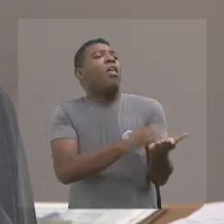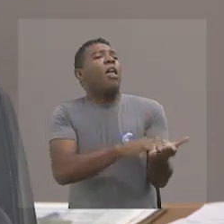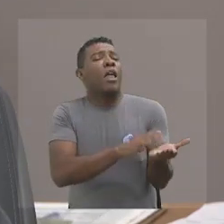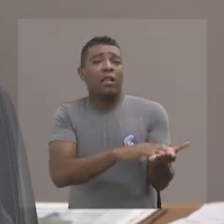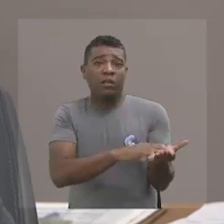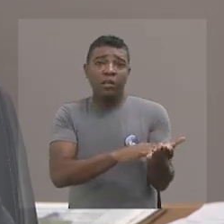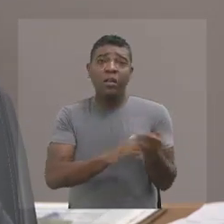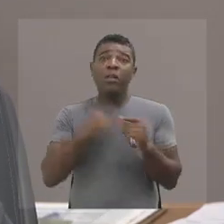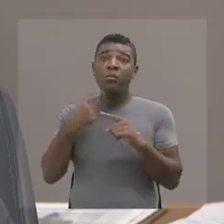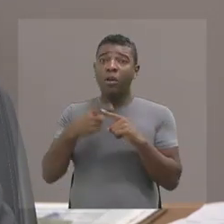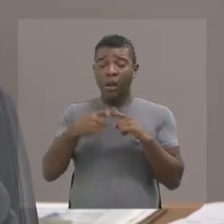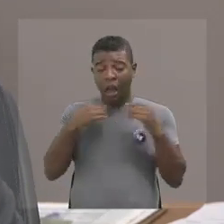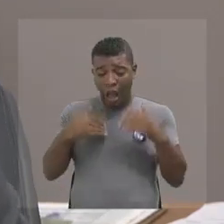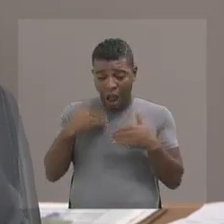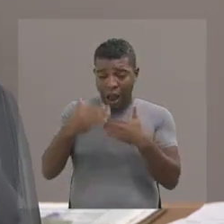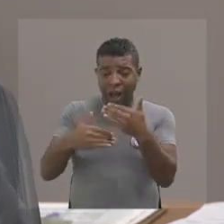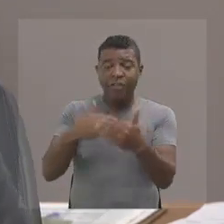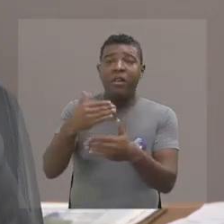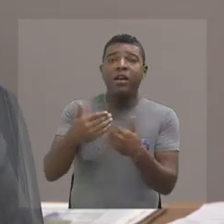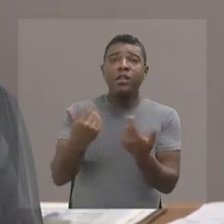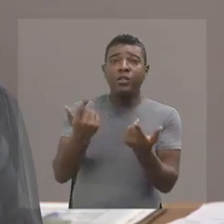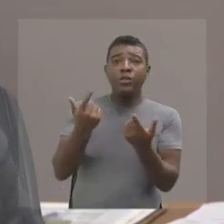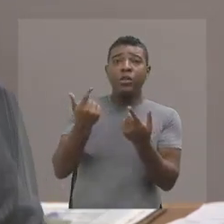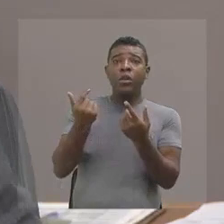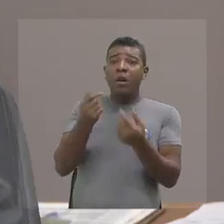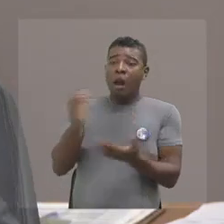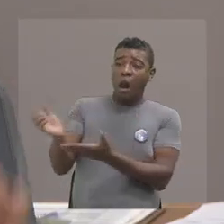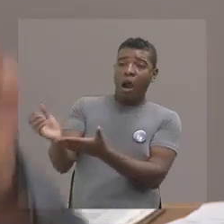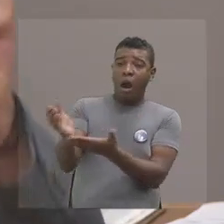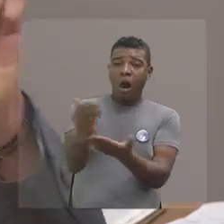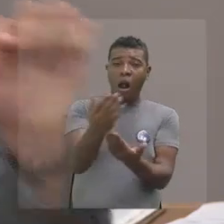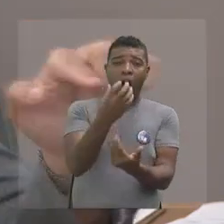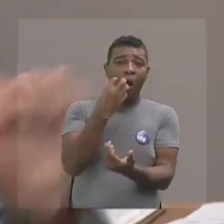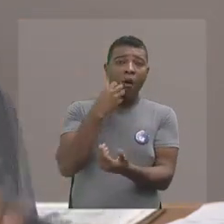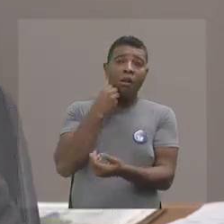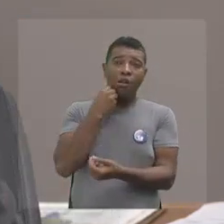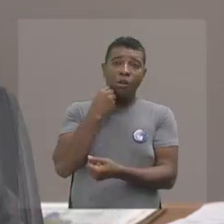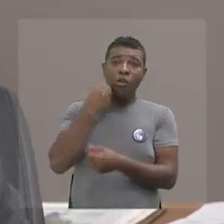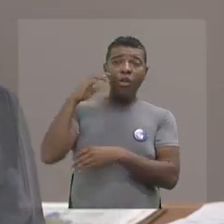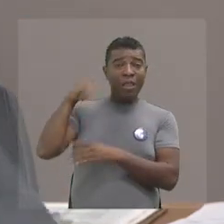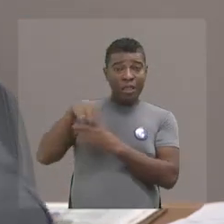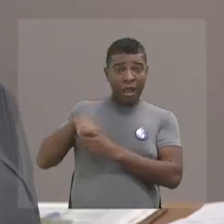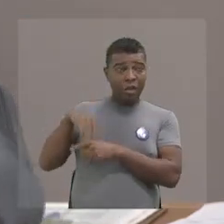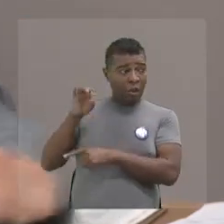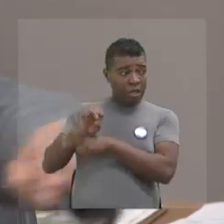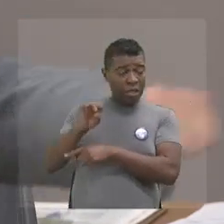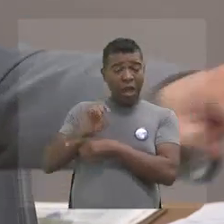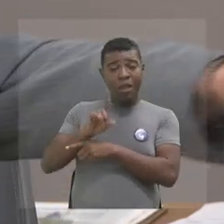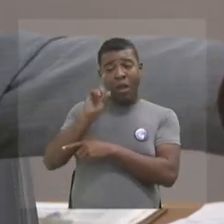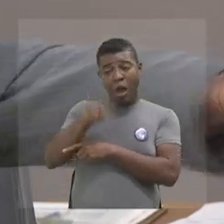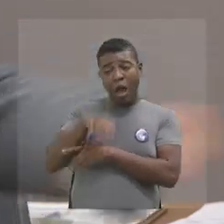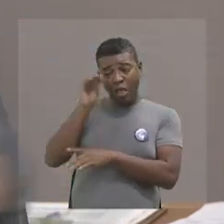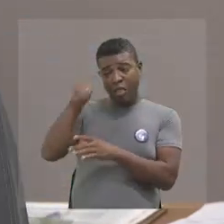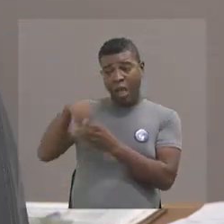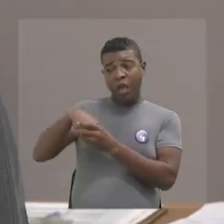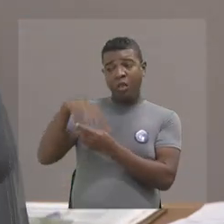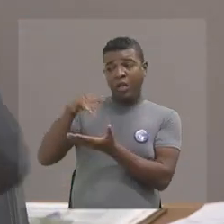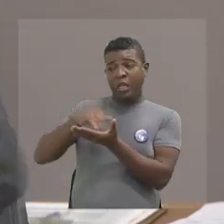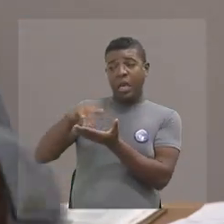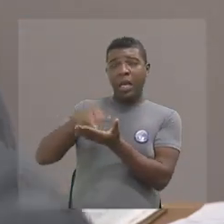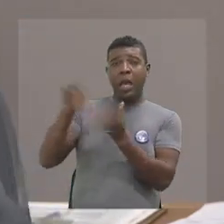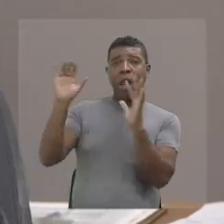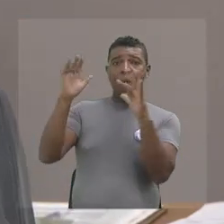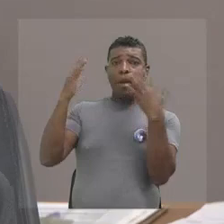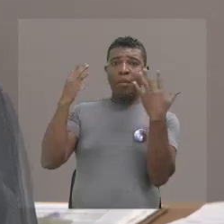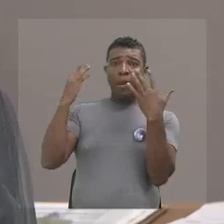arrecadações realizadas no estado passam pela Secretaria de Meio Ambiente e esses homens que estão aqui e